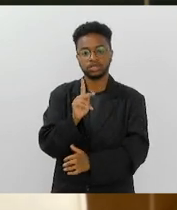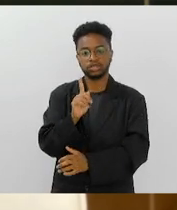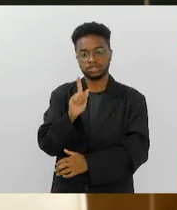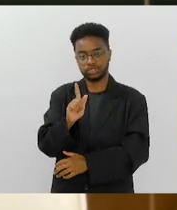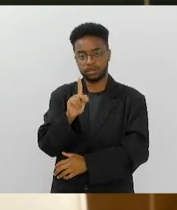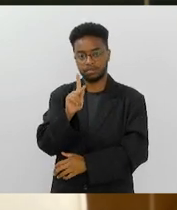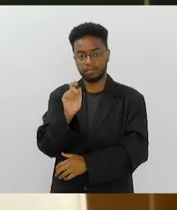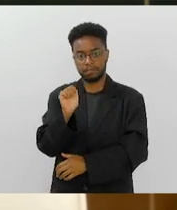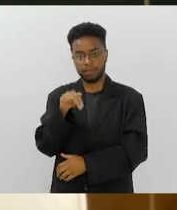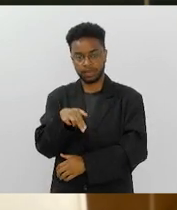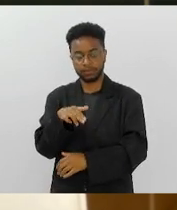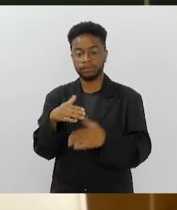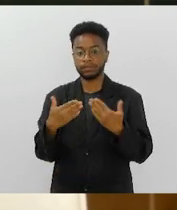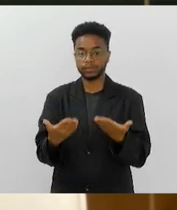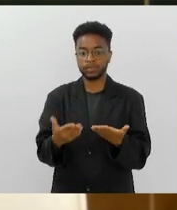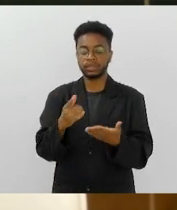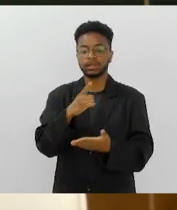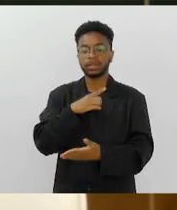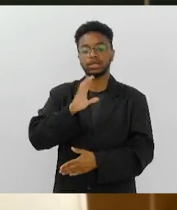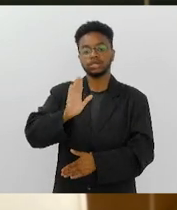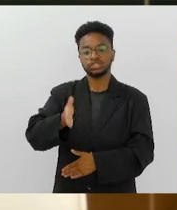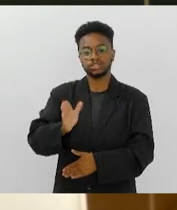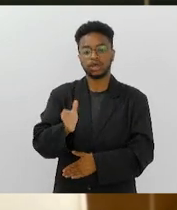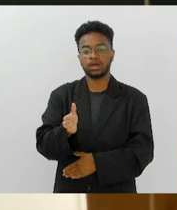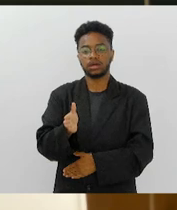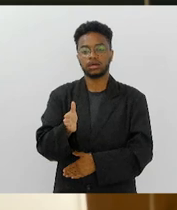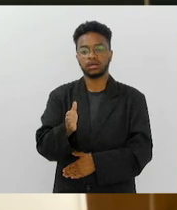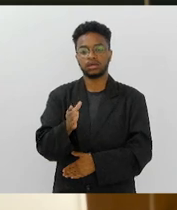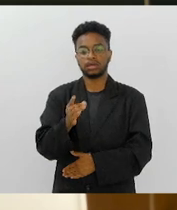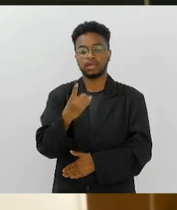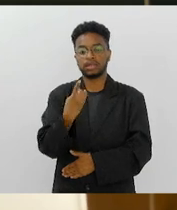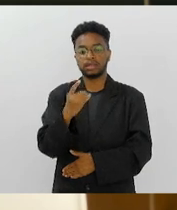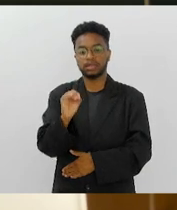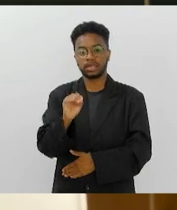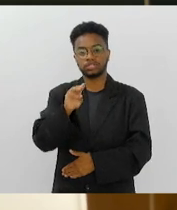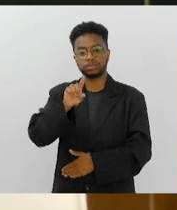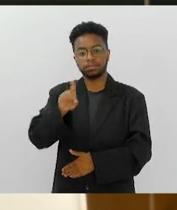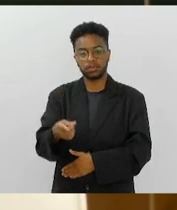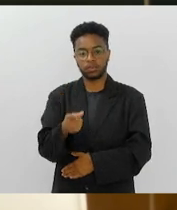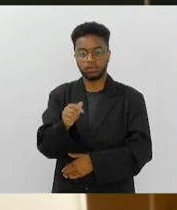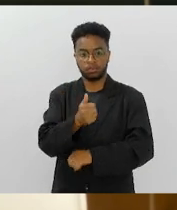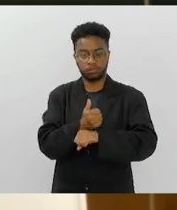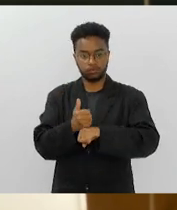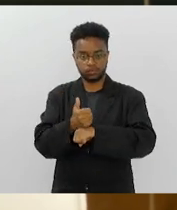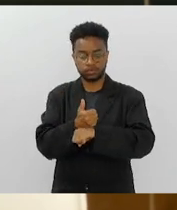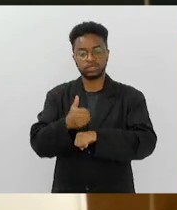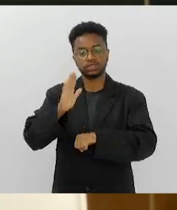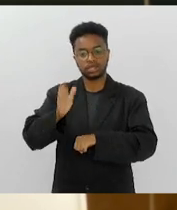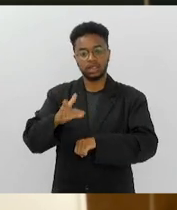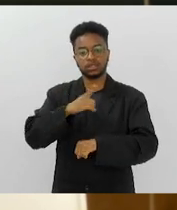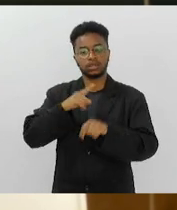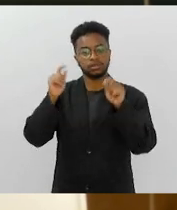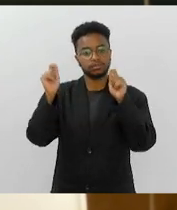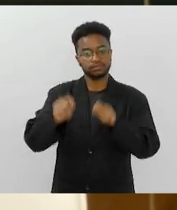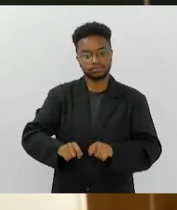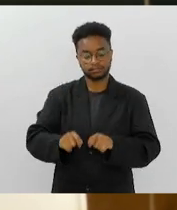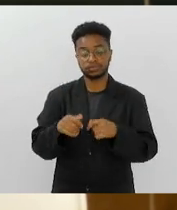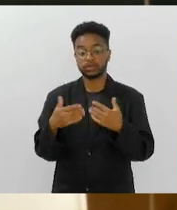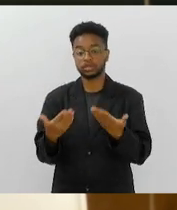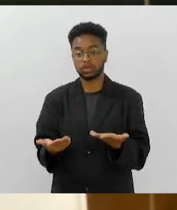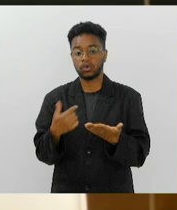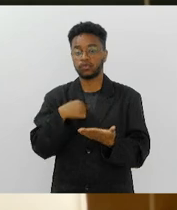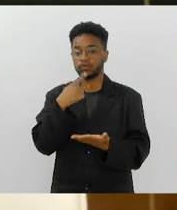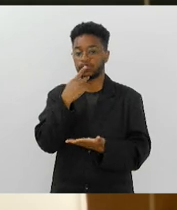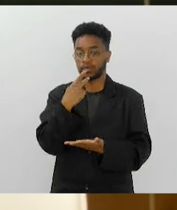nós temos já mais de 10 mil profissionais que foram capacitados. Então, como eu disse,